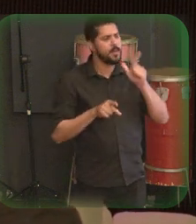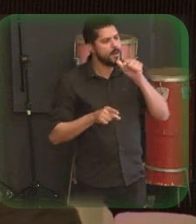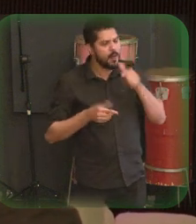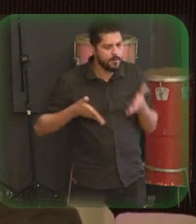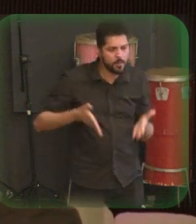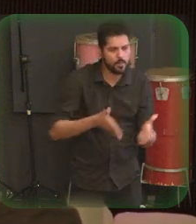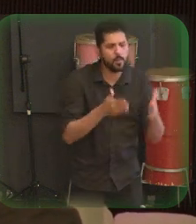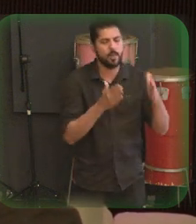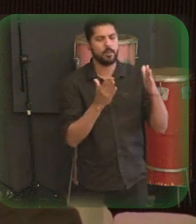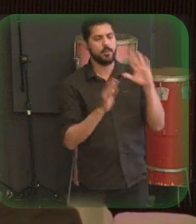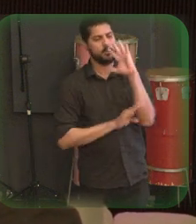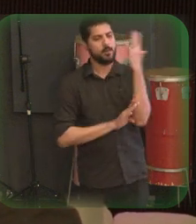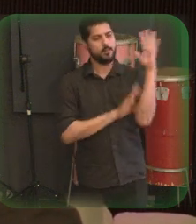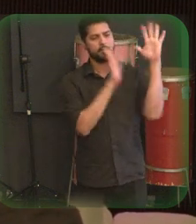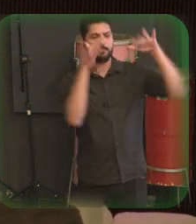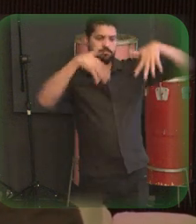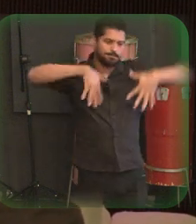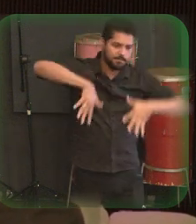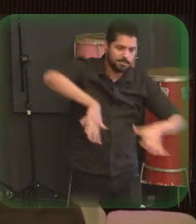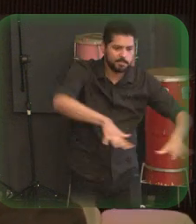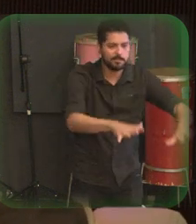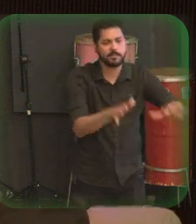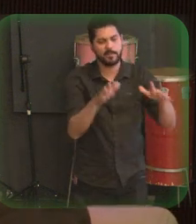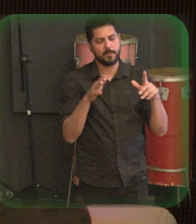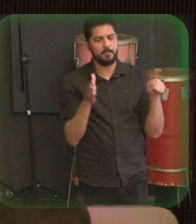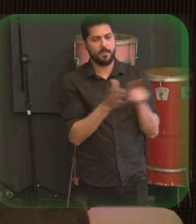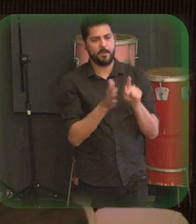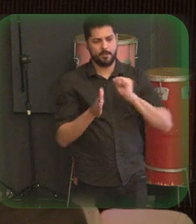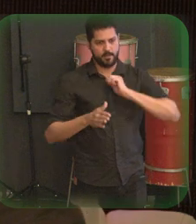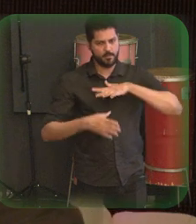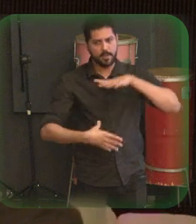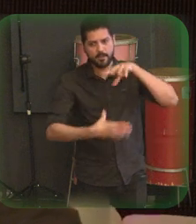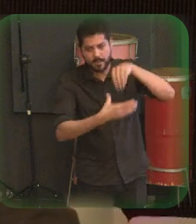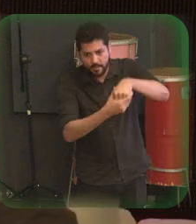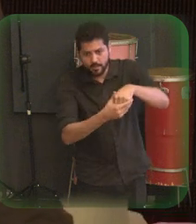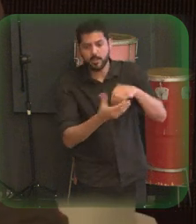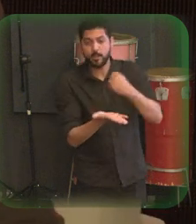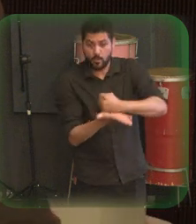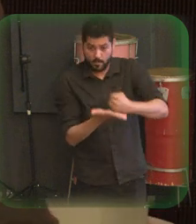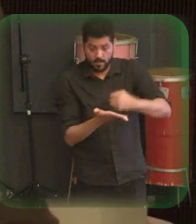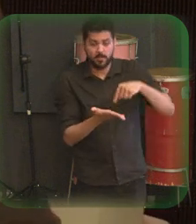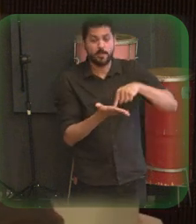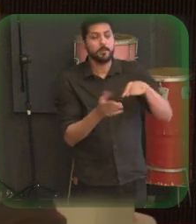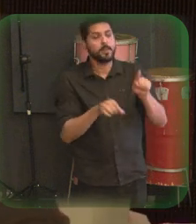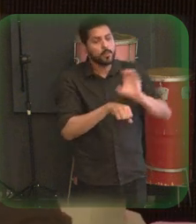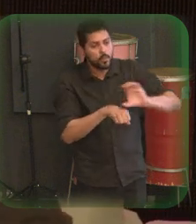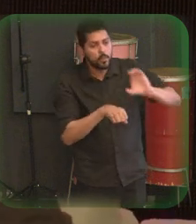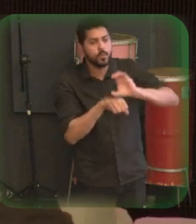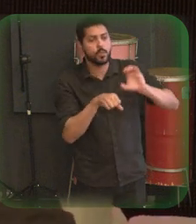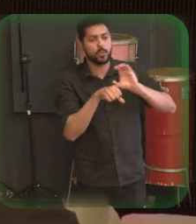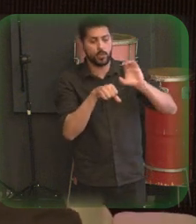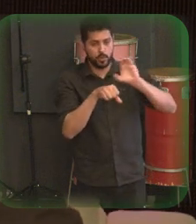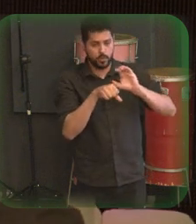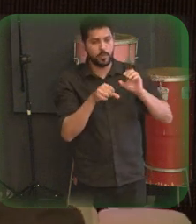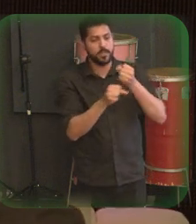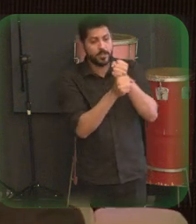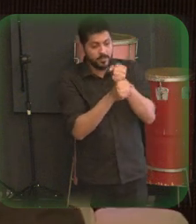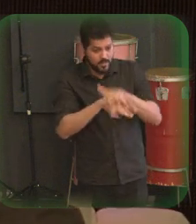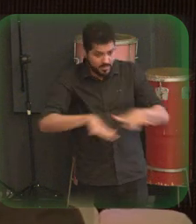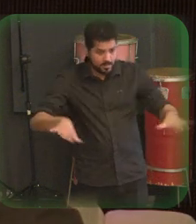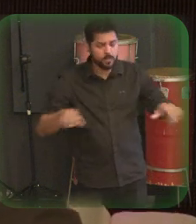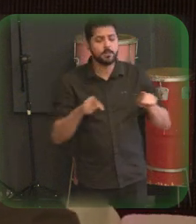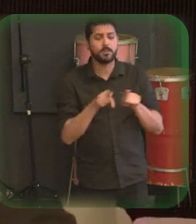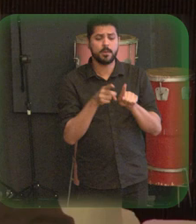e florestas no IFPE. Potencialização do direito desses povos a realizarem cursos regulares e de extensão do Instituto